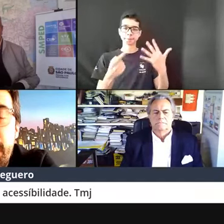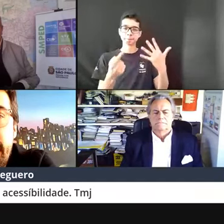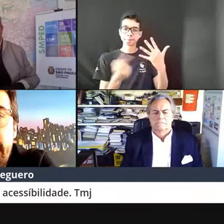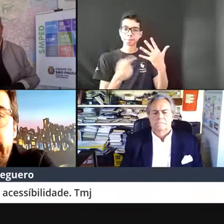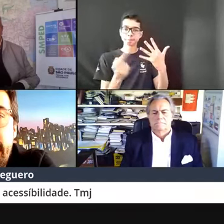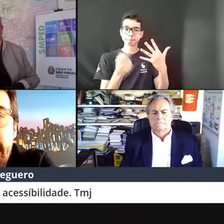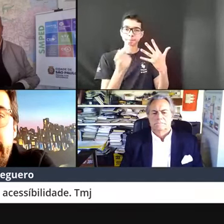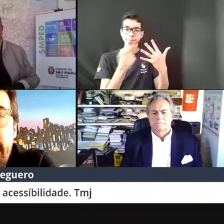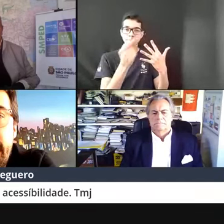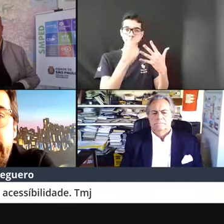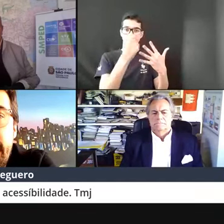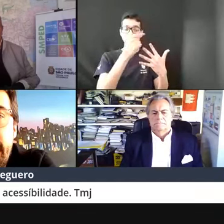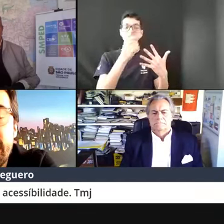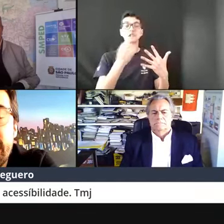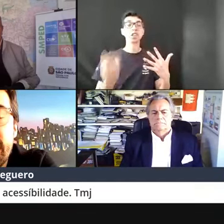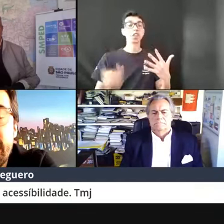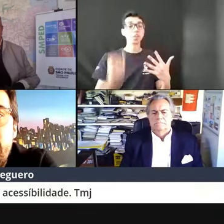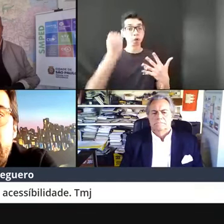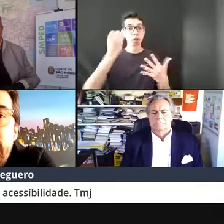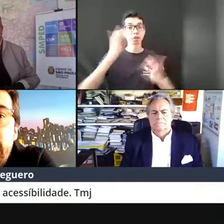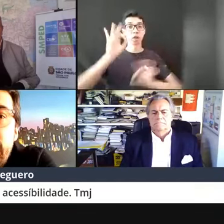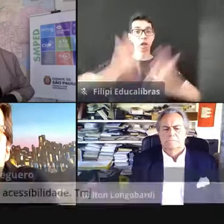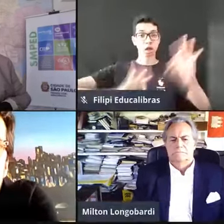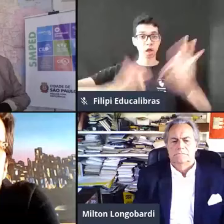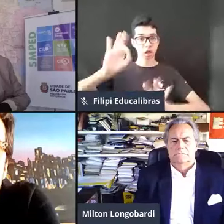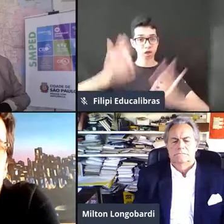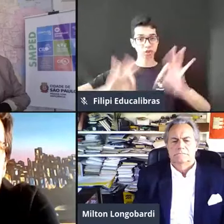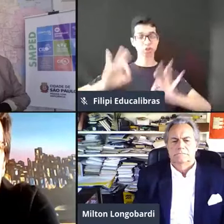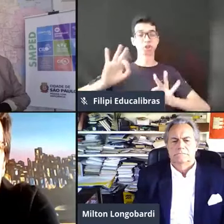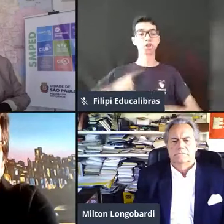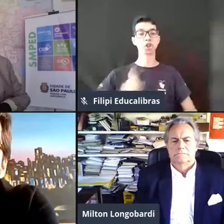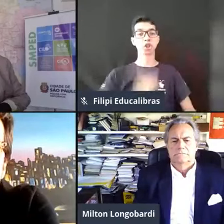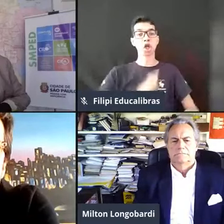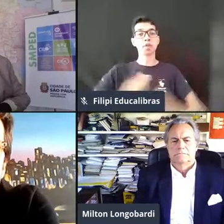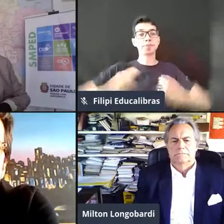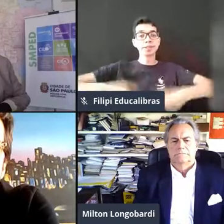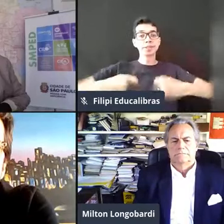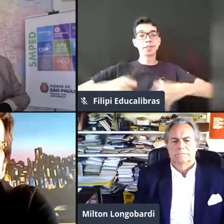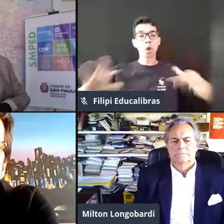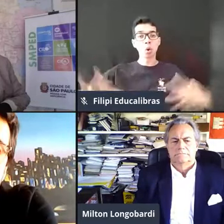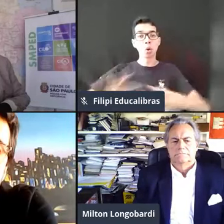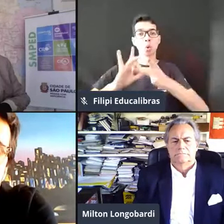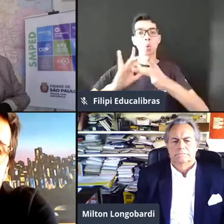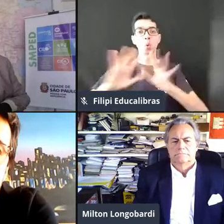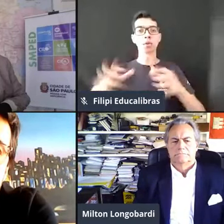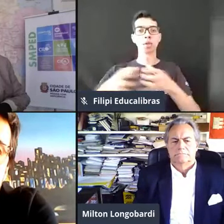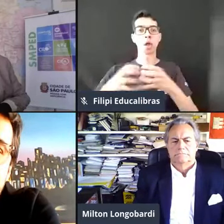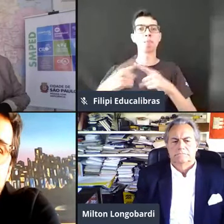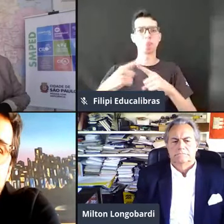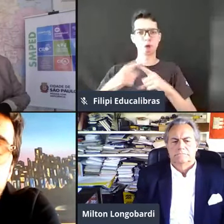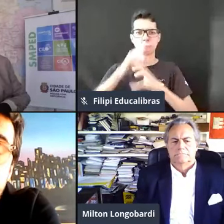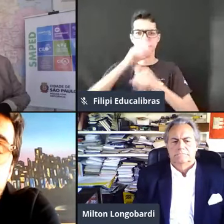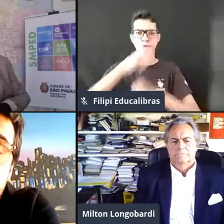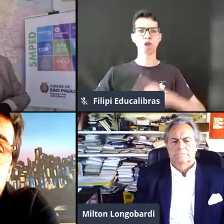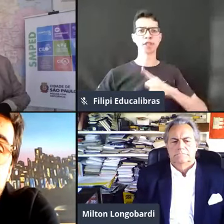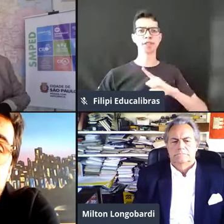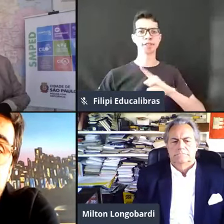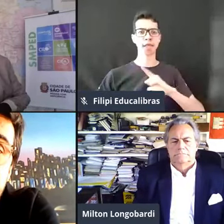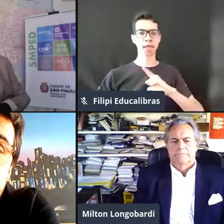organizar e a gente se unir, porque unidos a gente tem muita força. A gente é um mercado consumidor grande,